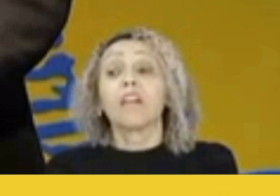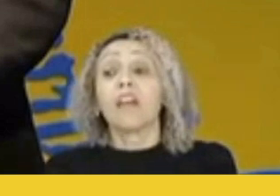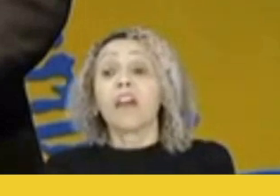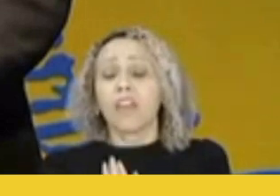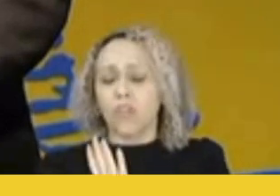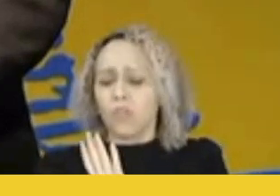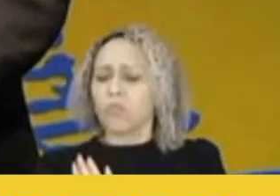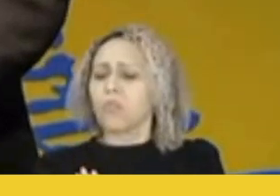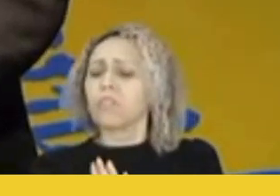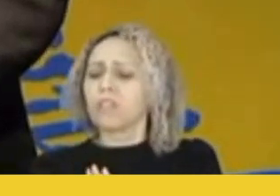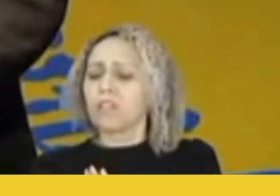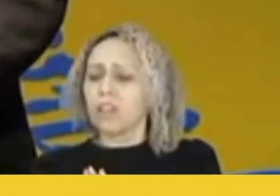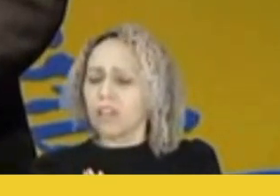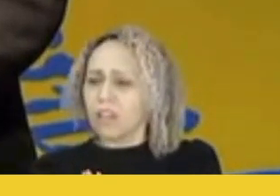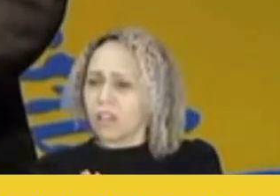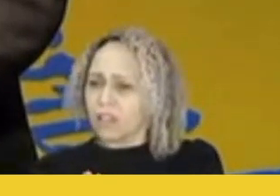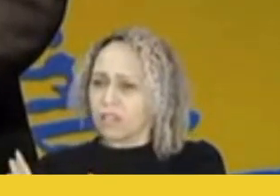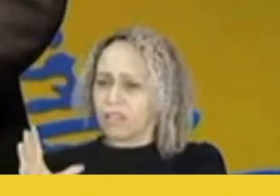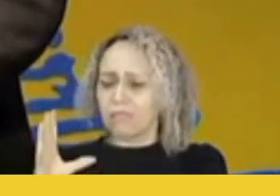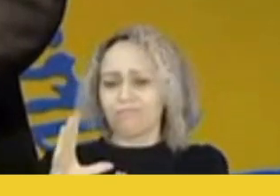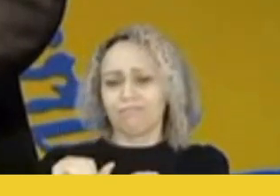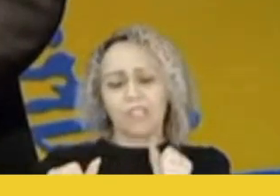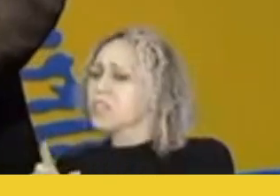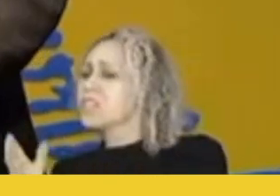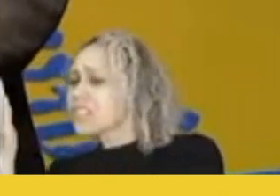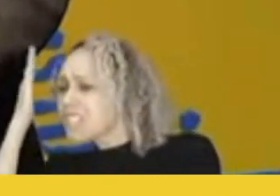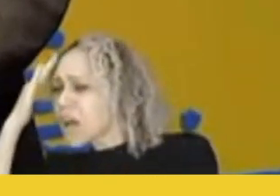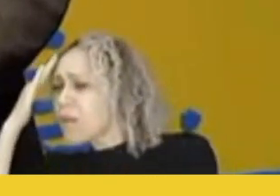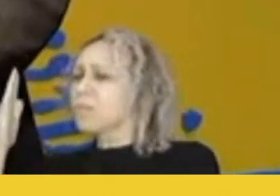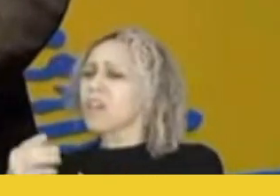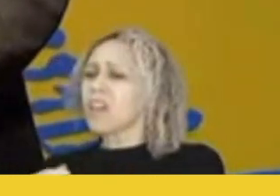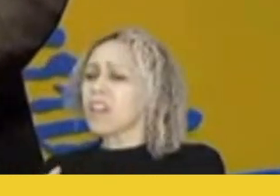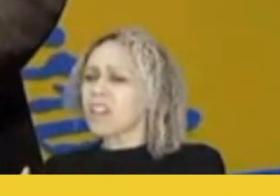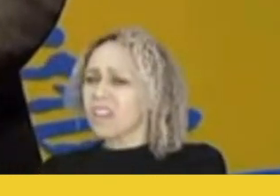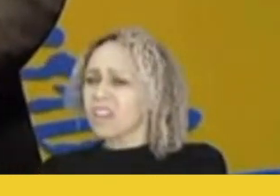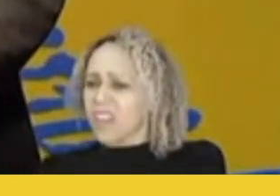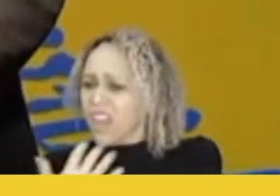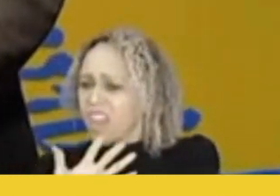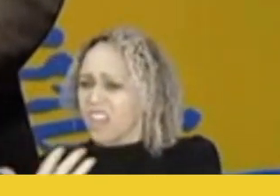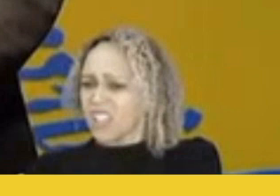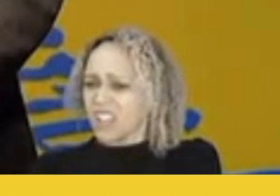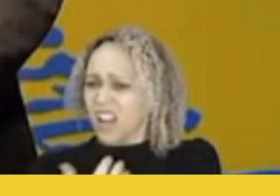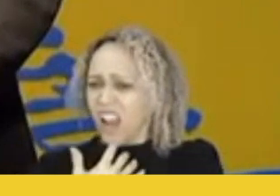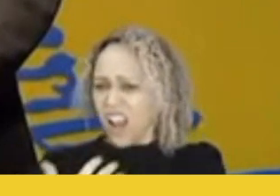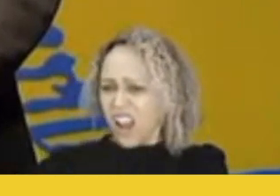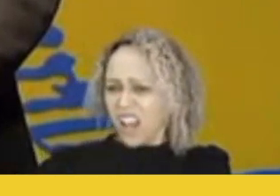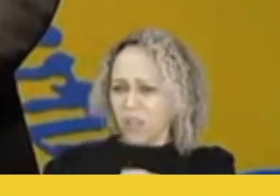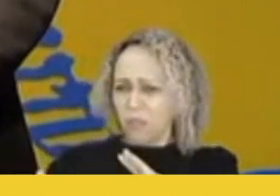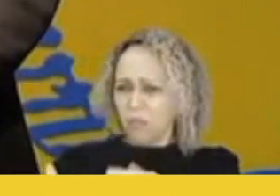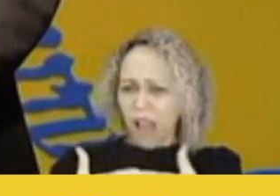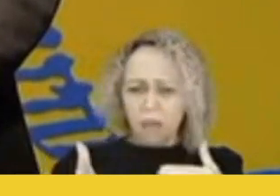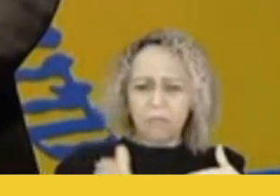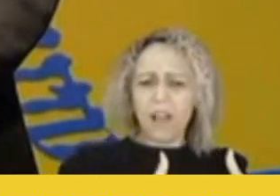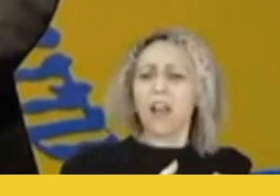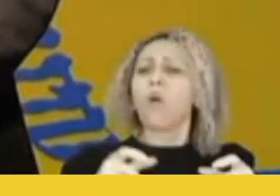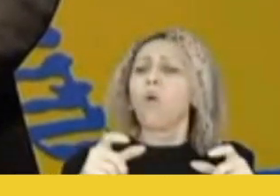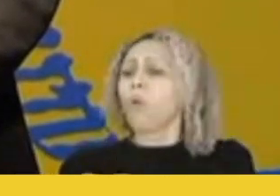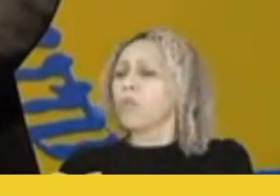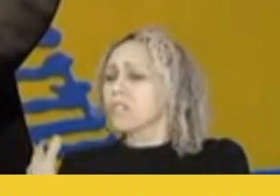condições de normalidade na segurança, que é o que nós desejamos. E de modo uníssono, de modo